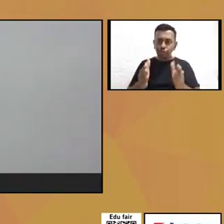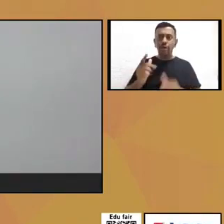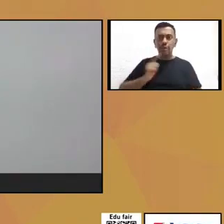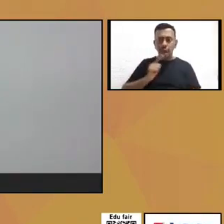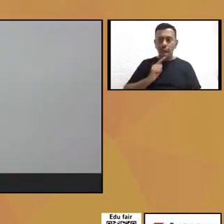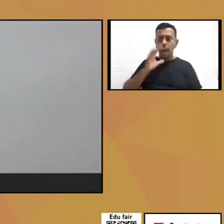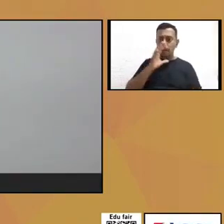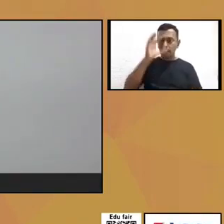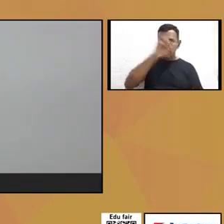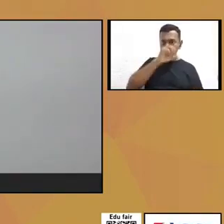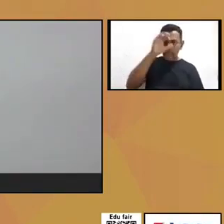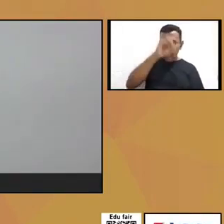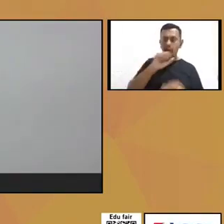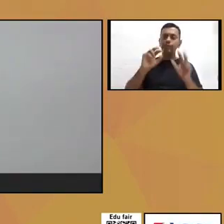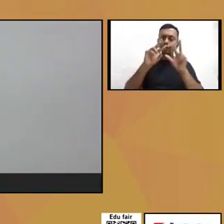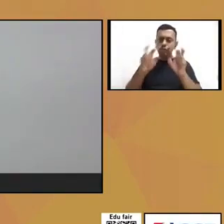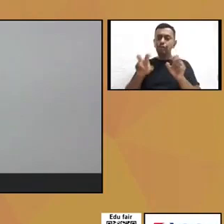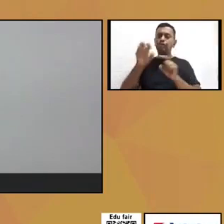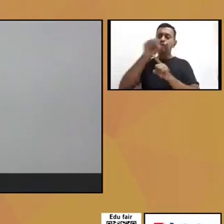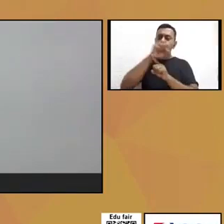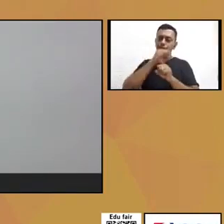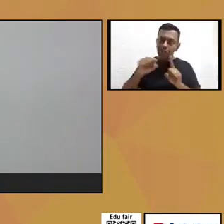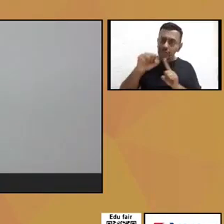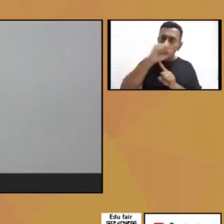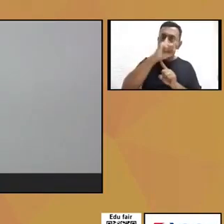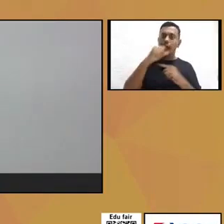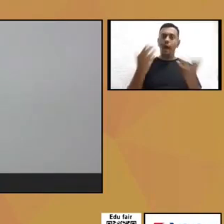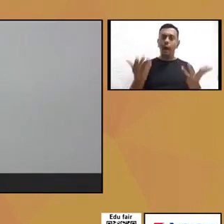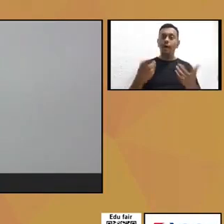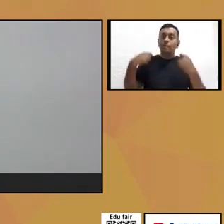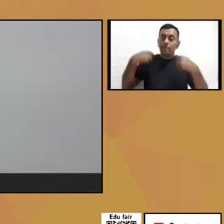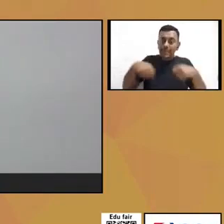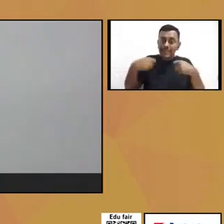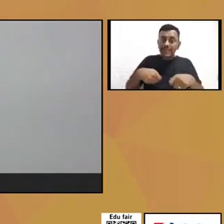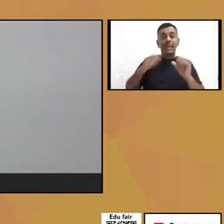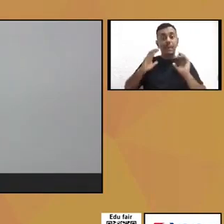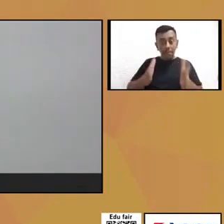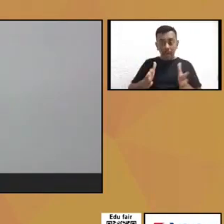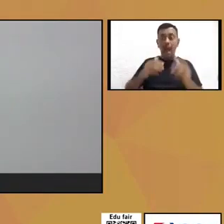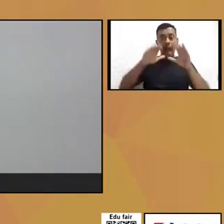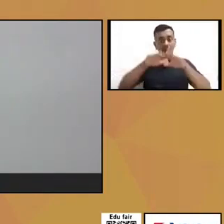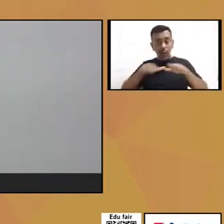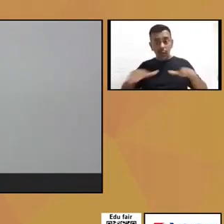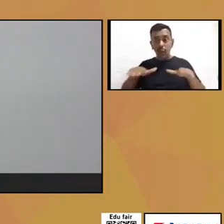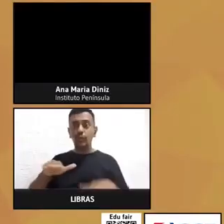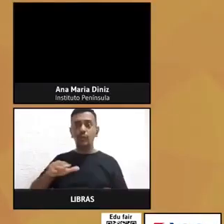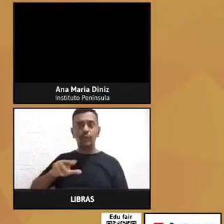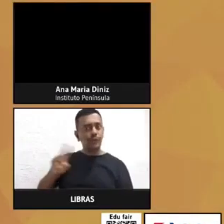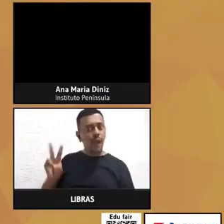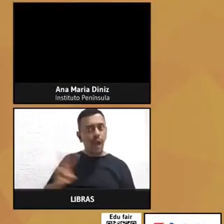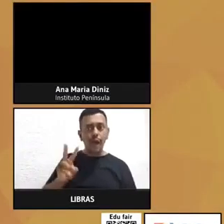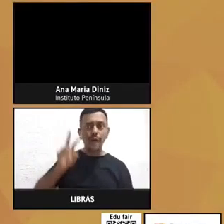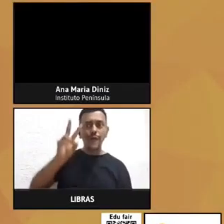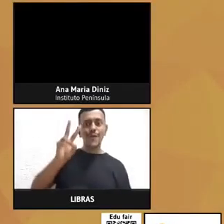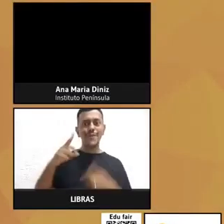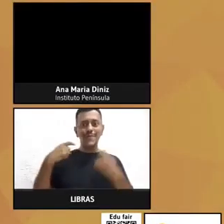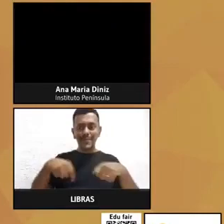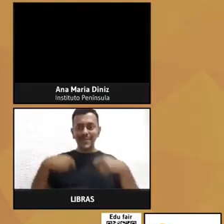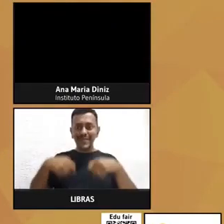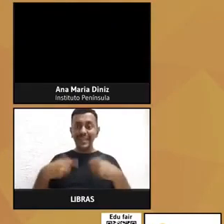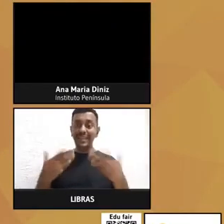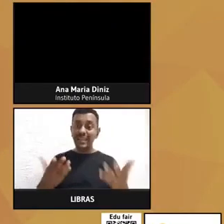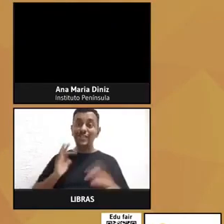social, emocional, coisas que os alunos realmente valorizem. Eu acho que a resposta de